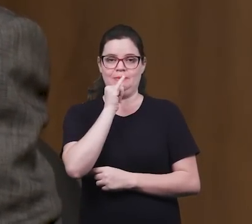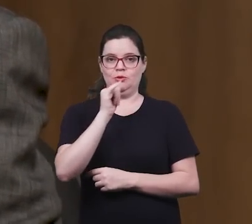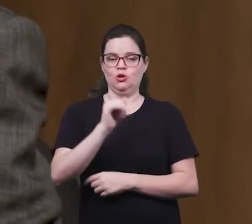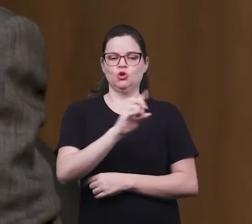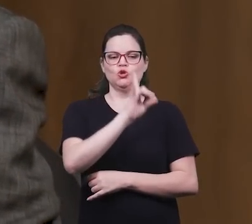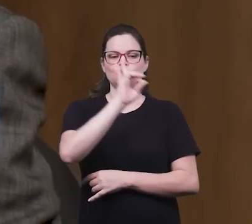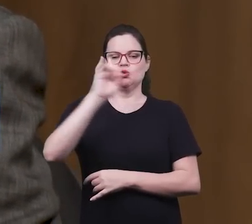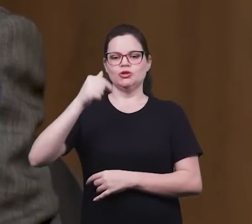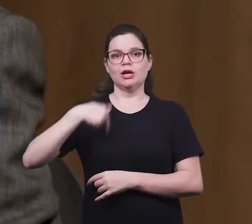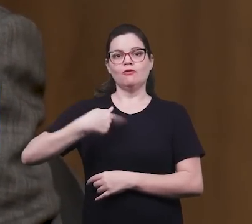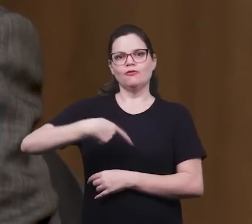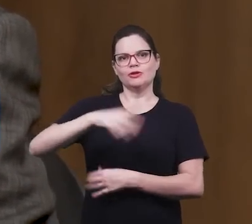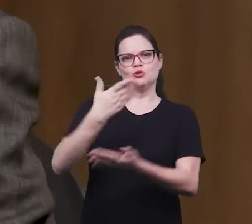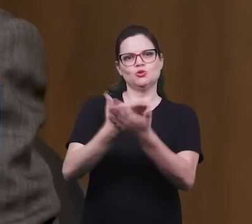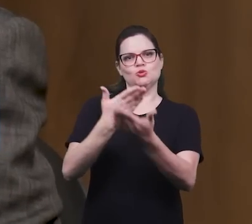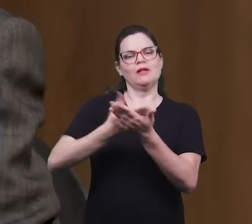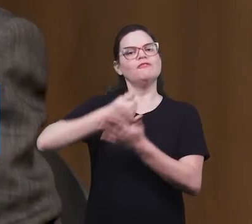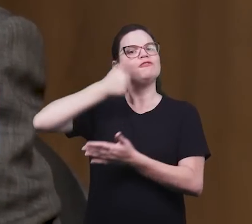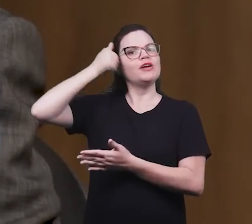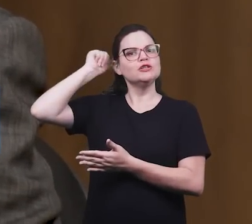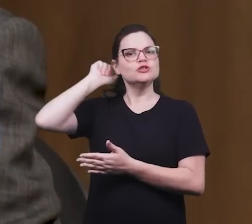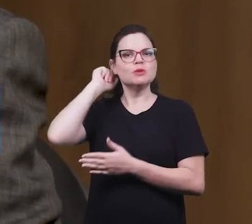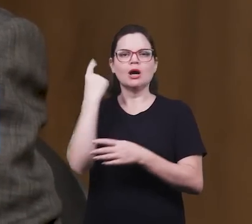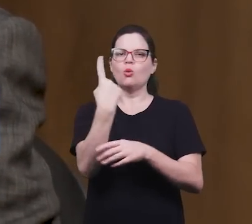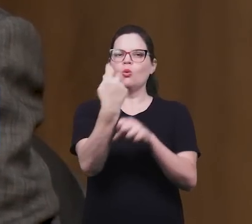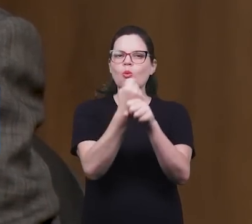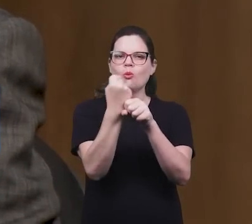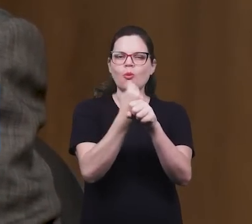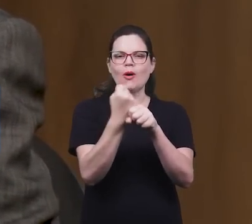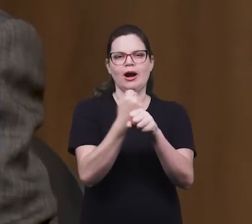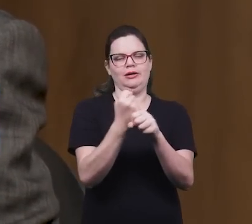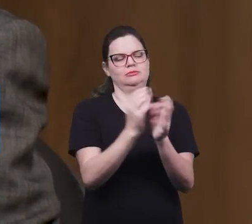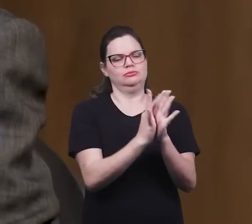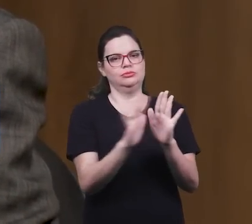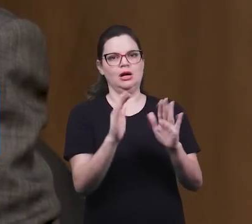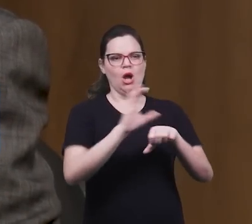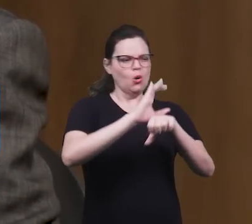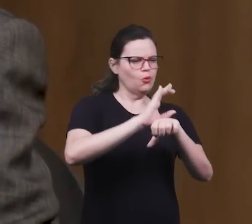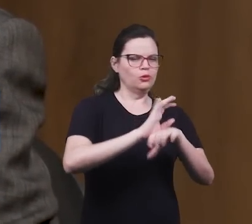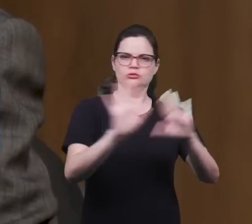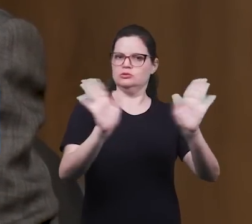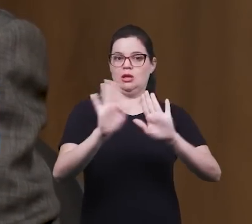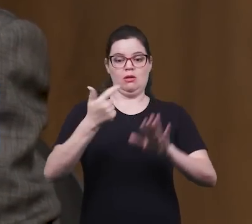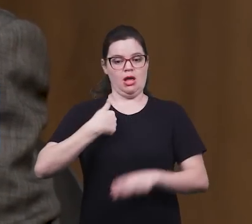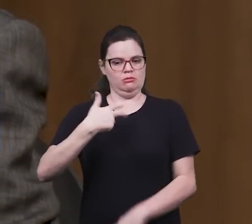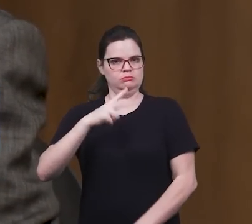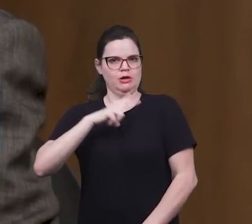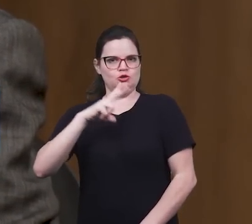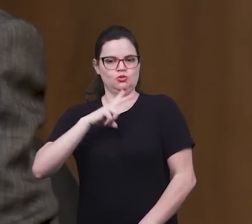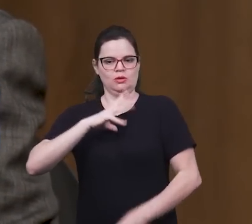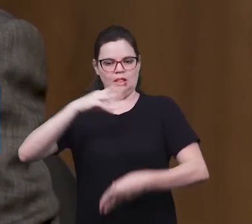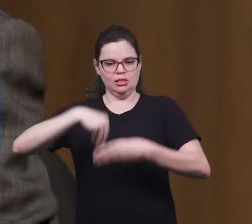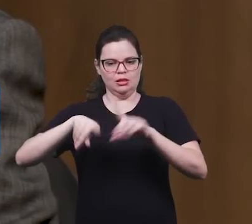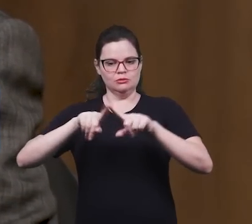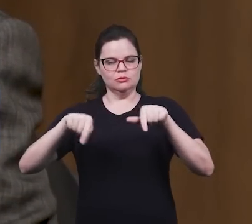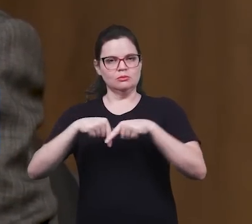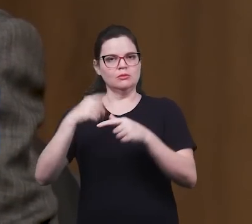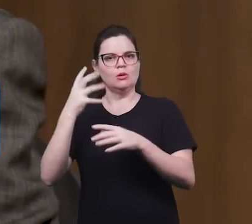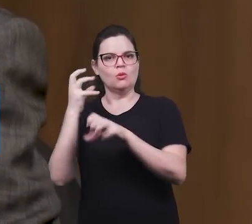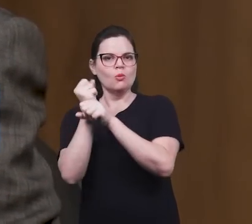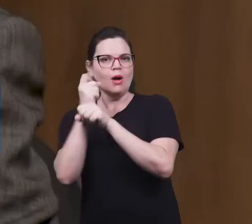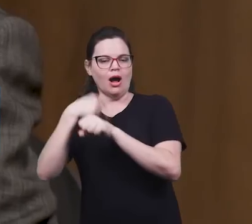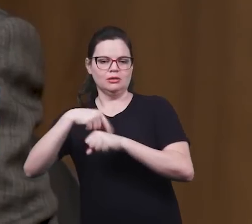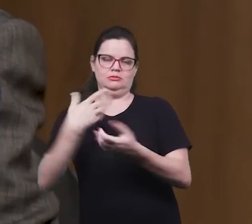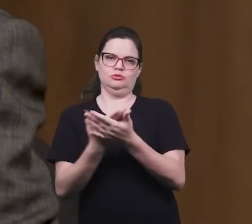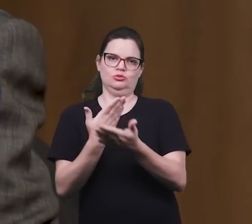vestibular. Eu passei um ano inteiro me preparando para vestibular, sem cursinho, sem nada, só estudando particularmente, dentro de certos critérios de estudo.